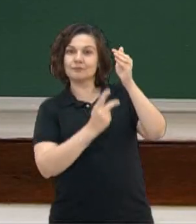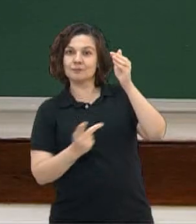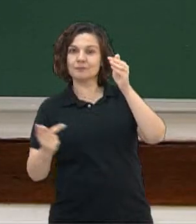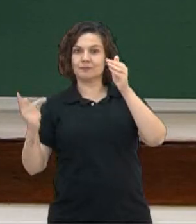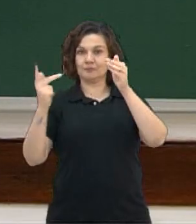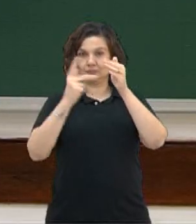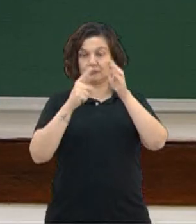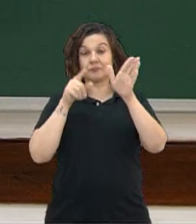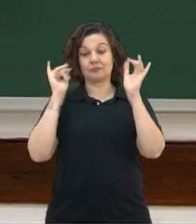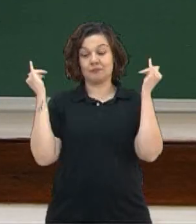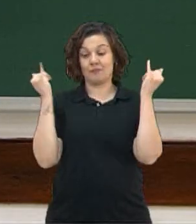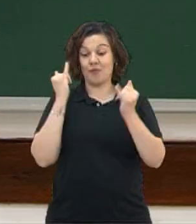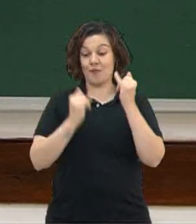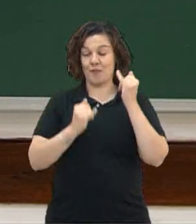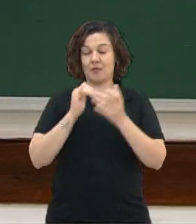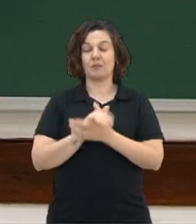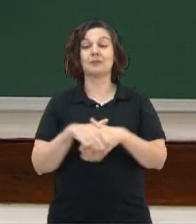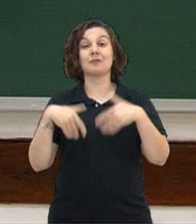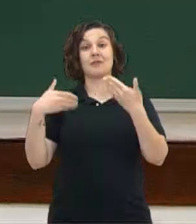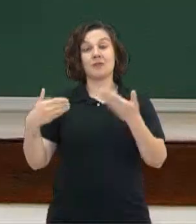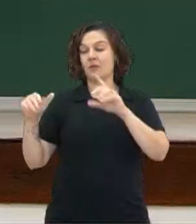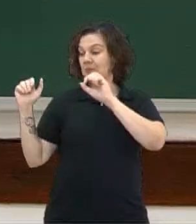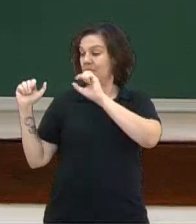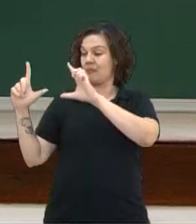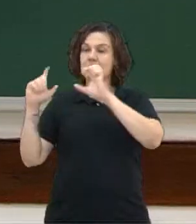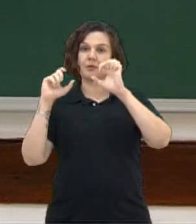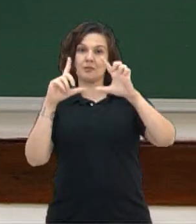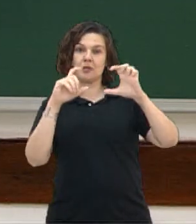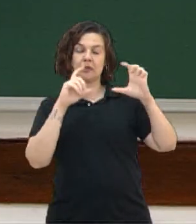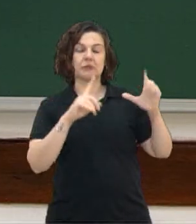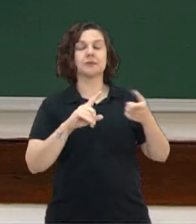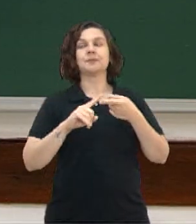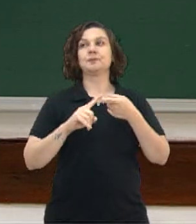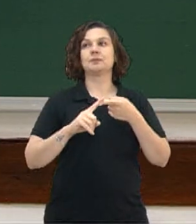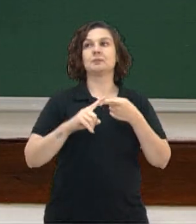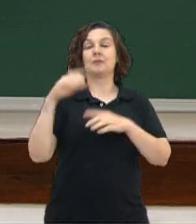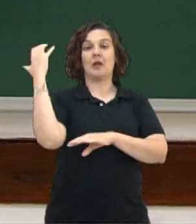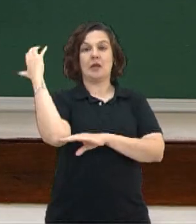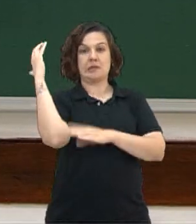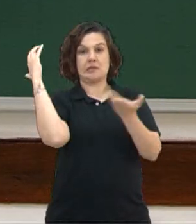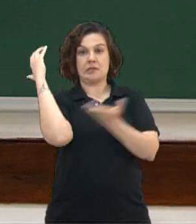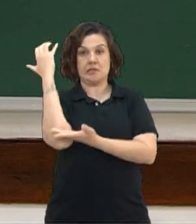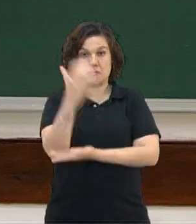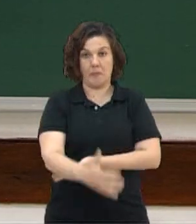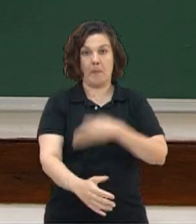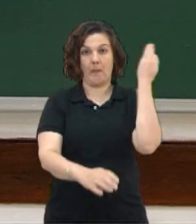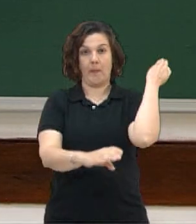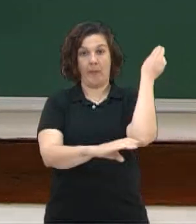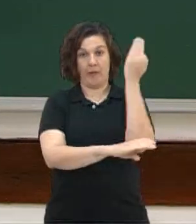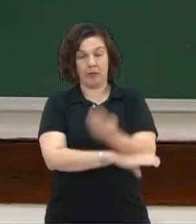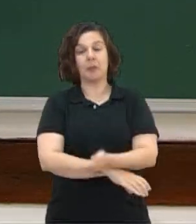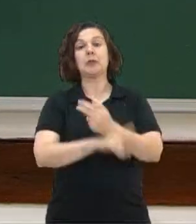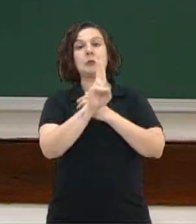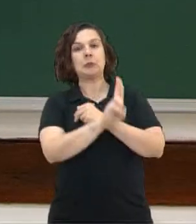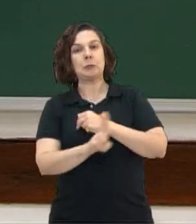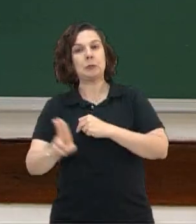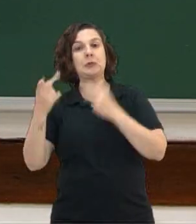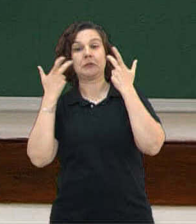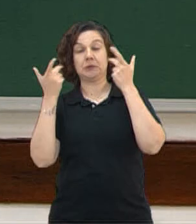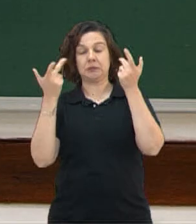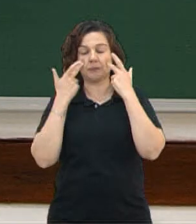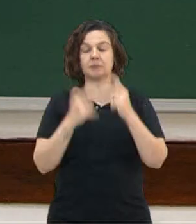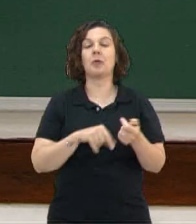E a partir dessas imagens podem ser obtidas informações sobre desmatamento, uso de recursos naturais e